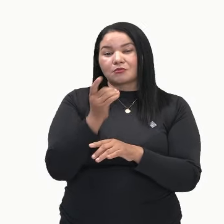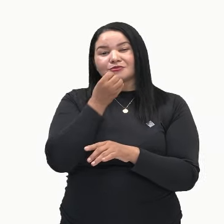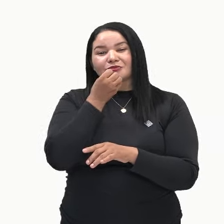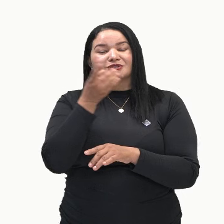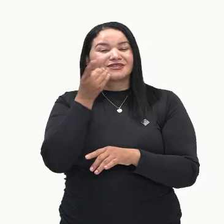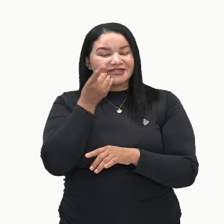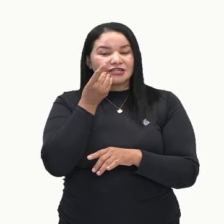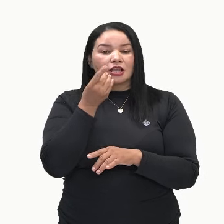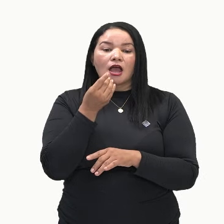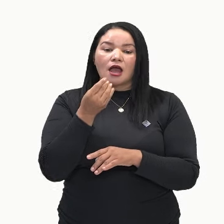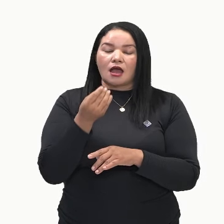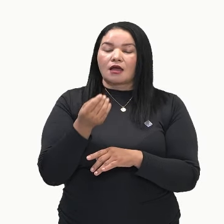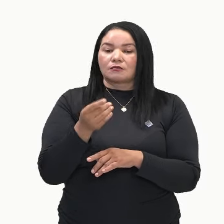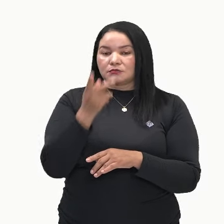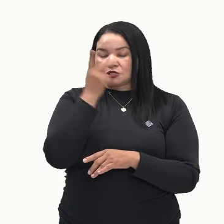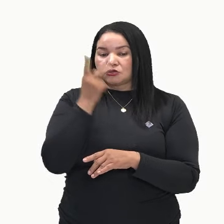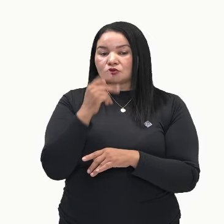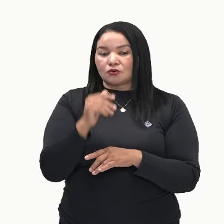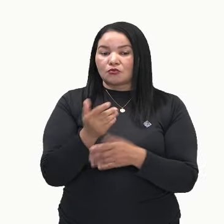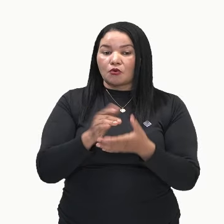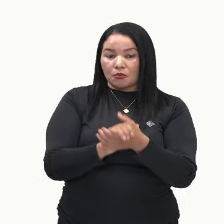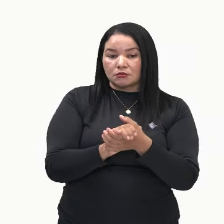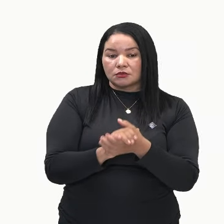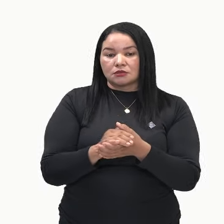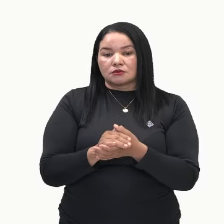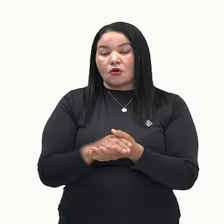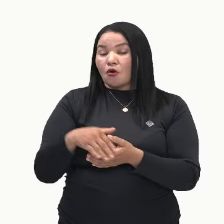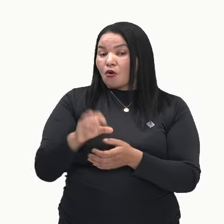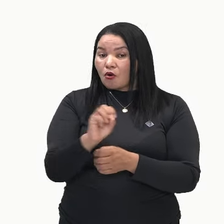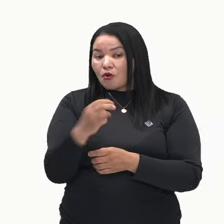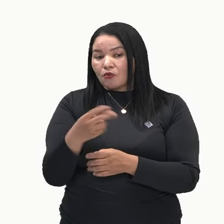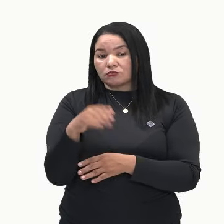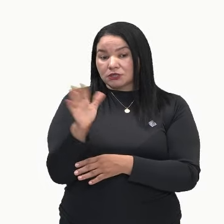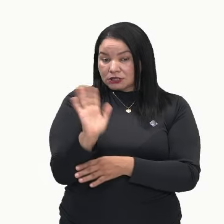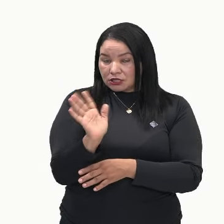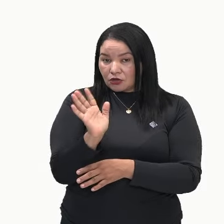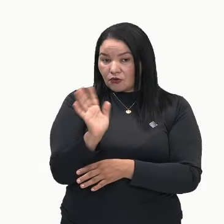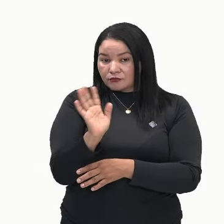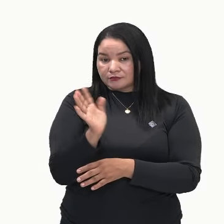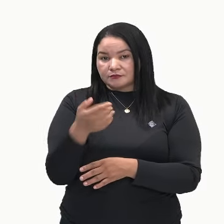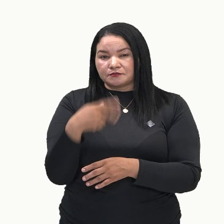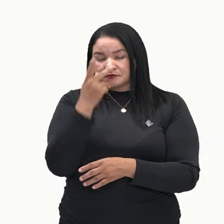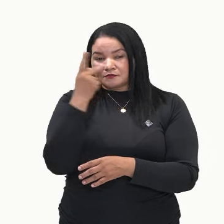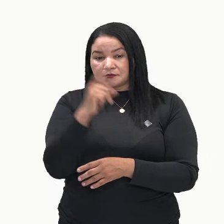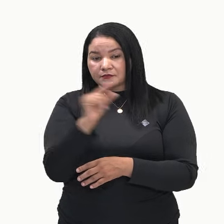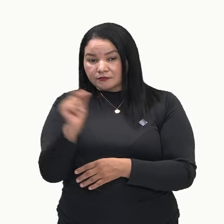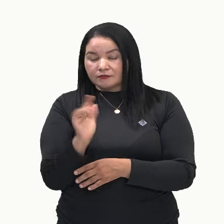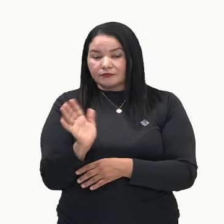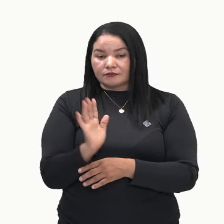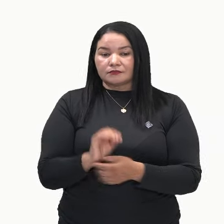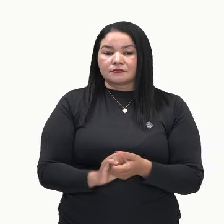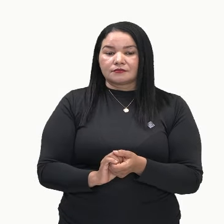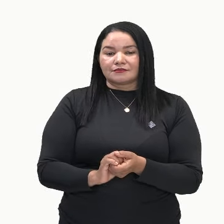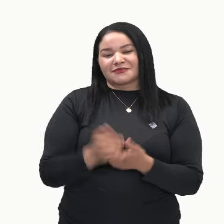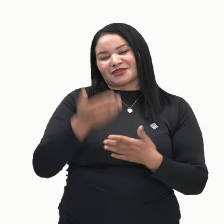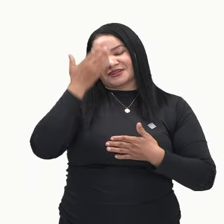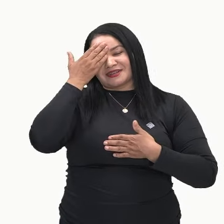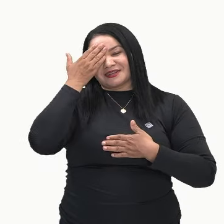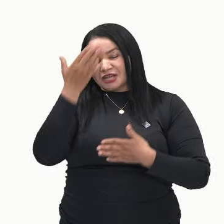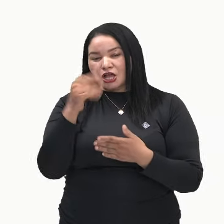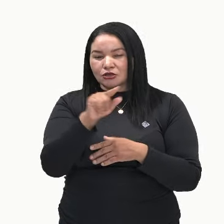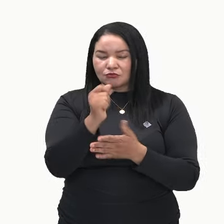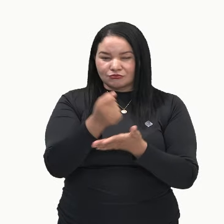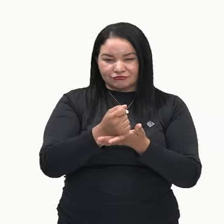cumprimentando. Até logo, alguém está se despedindo de mim. Muito obrigado por sua ajuda. Então,